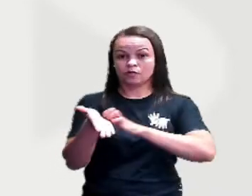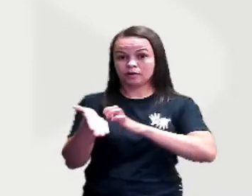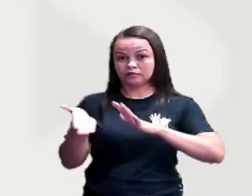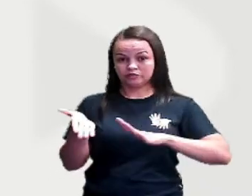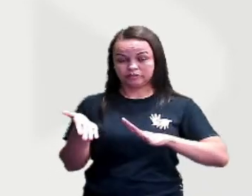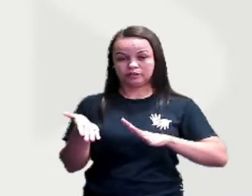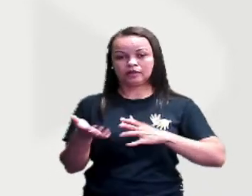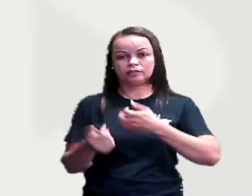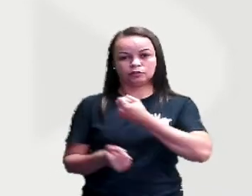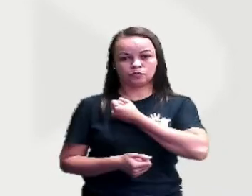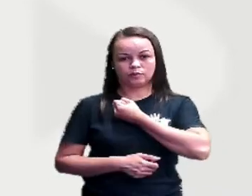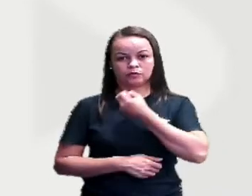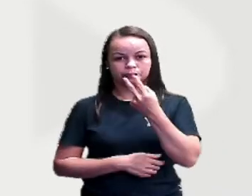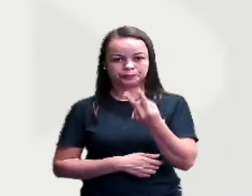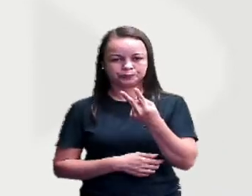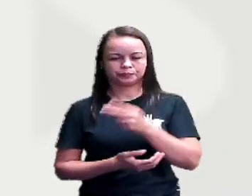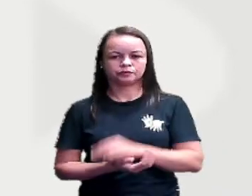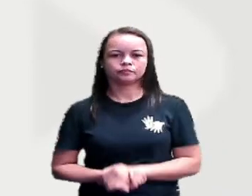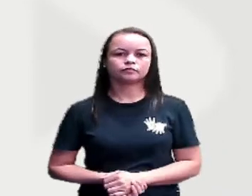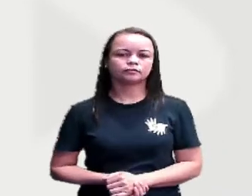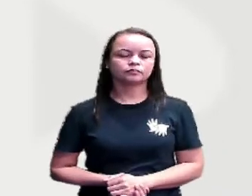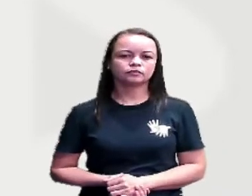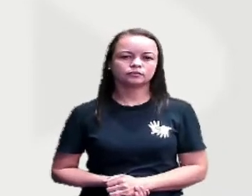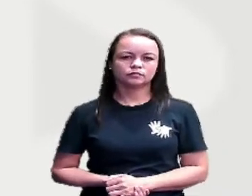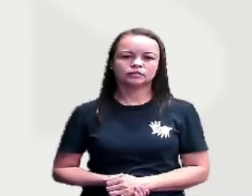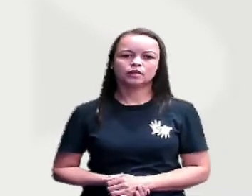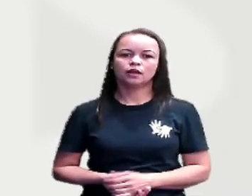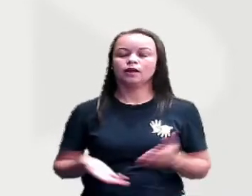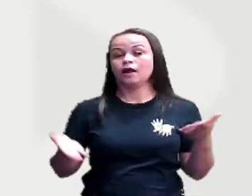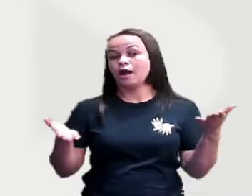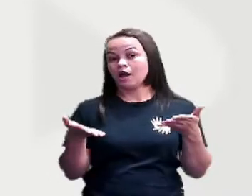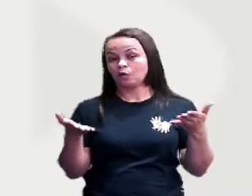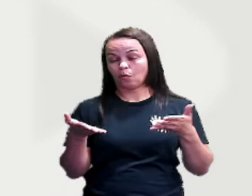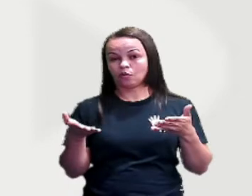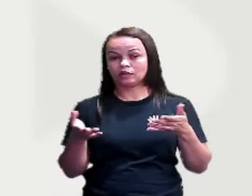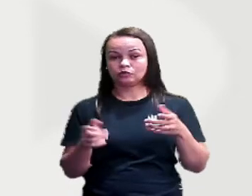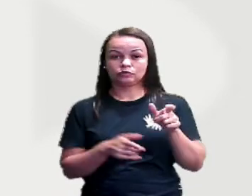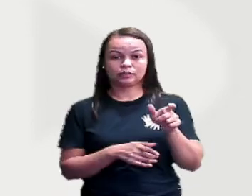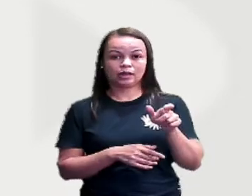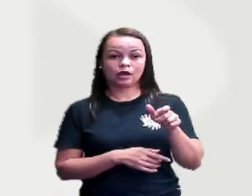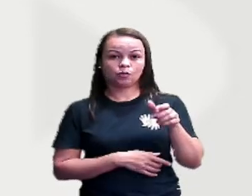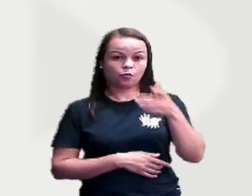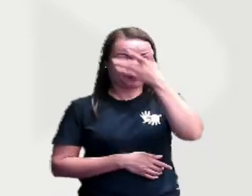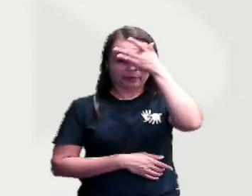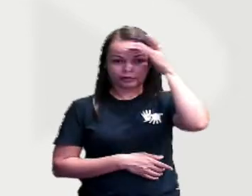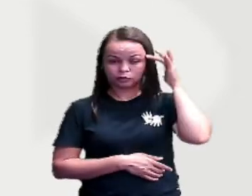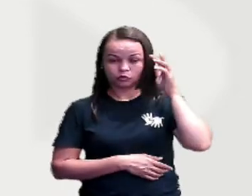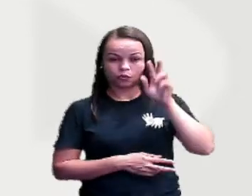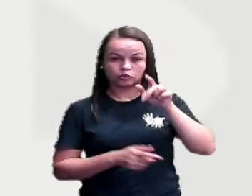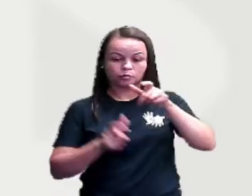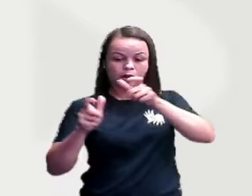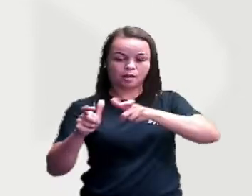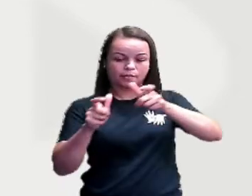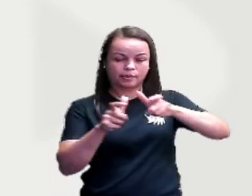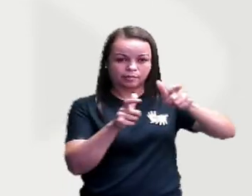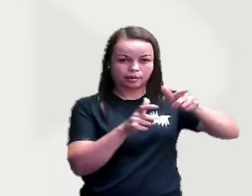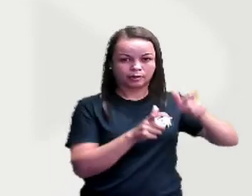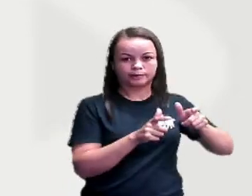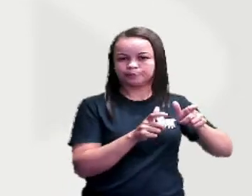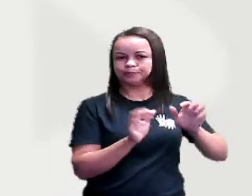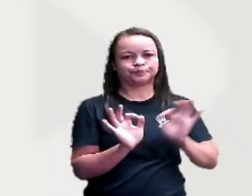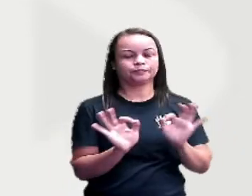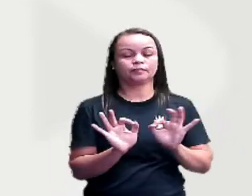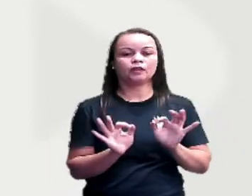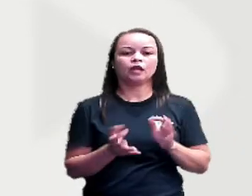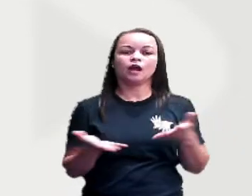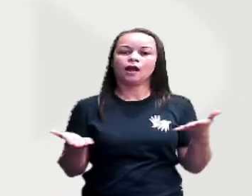exercício 2. Agora aqui eu não trago mais pessoas para a gente localizar, né? Não trago.